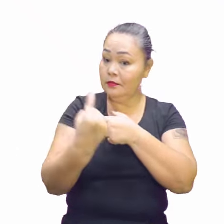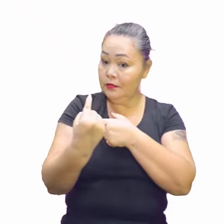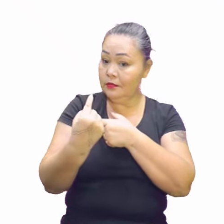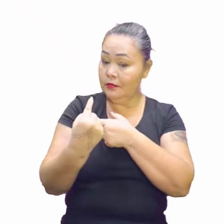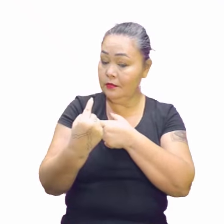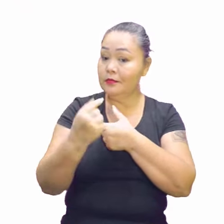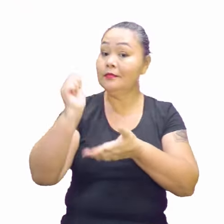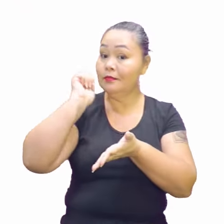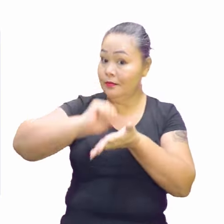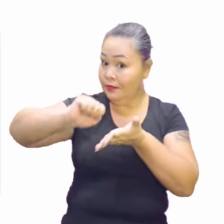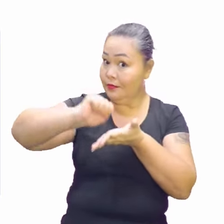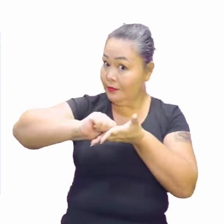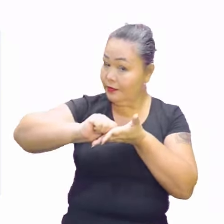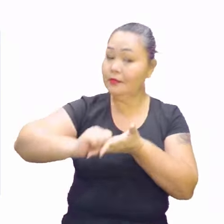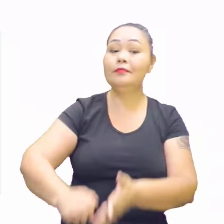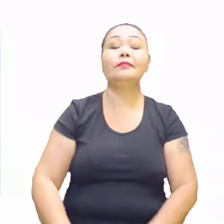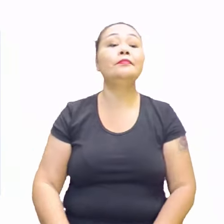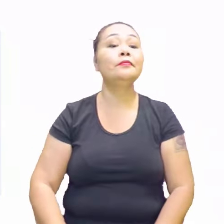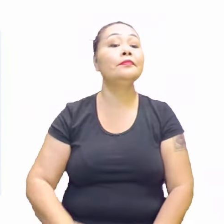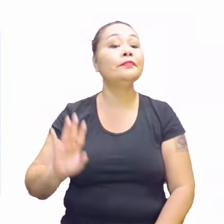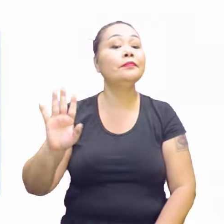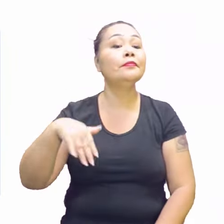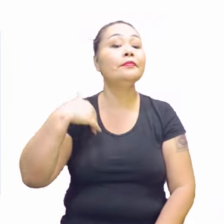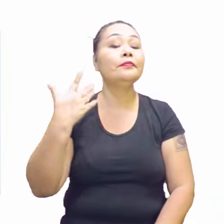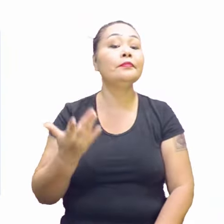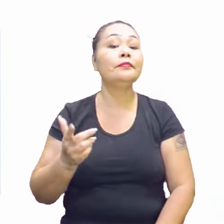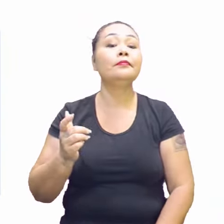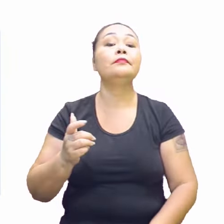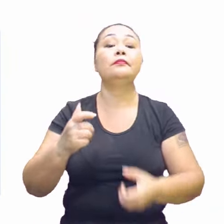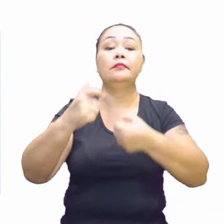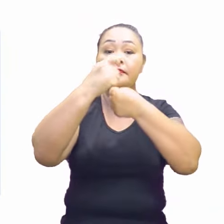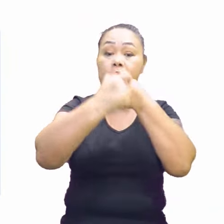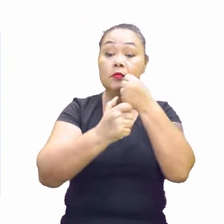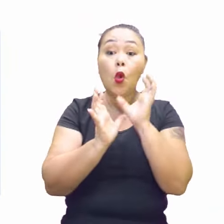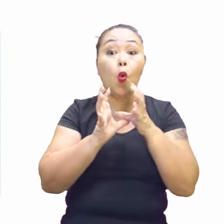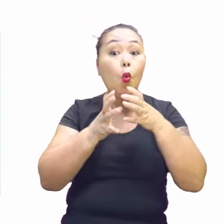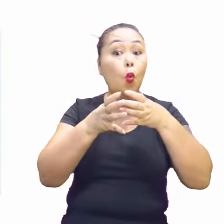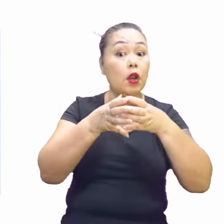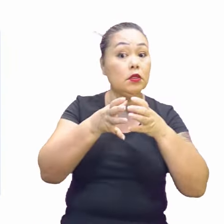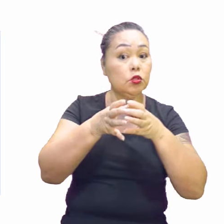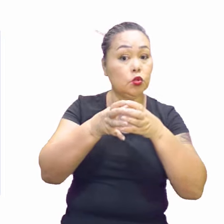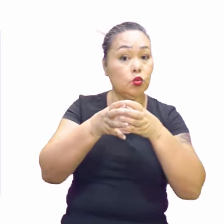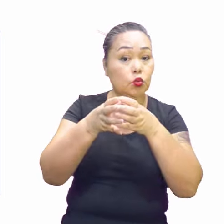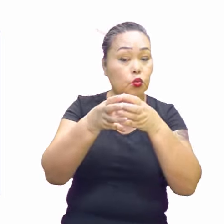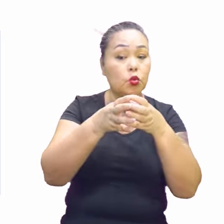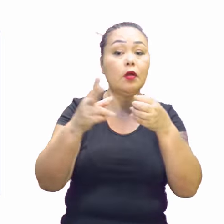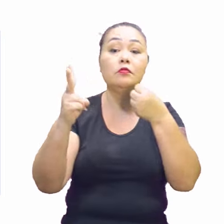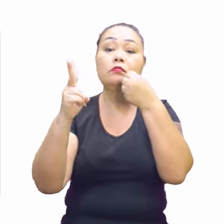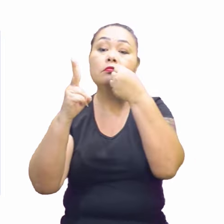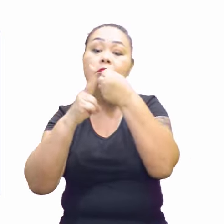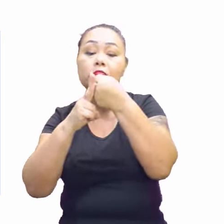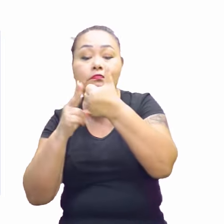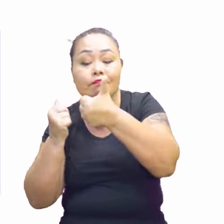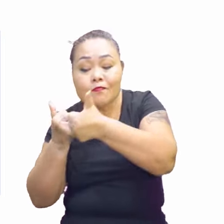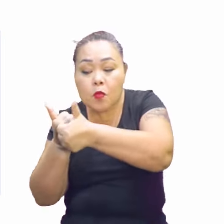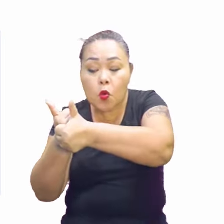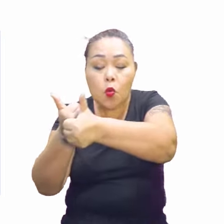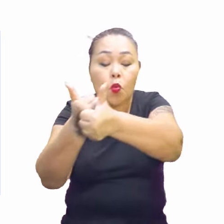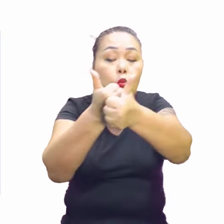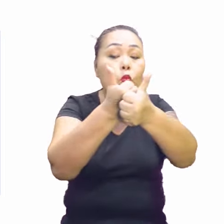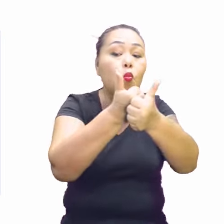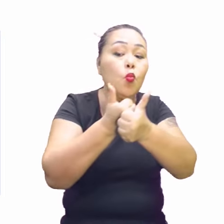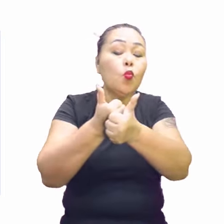Então, tome nota. Vamos embora. Quando o sujeito é um coletivo, o verbo acompanha o número